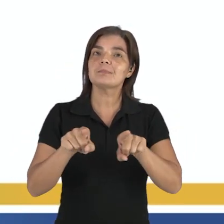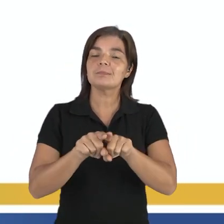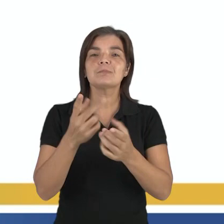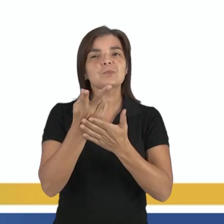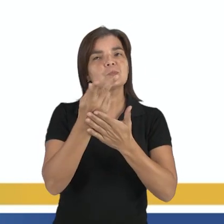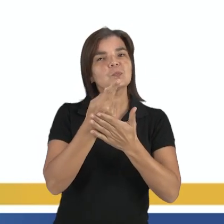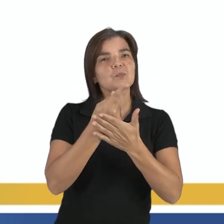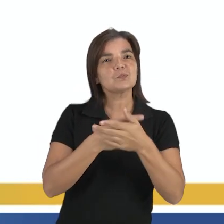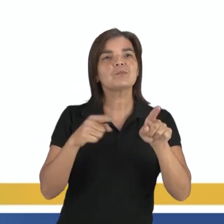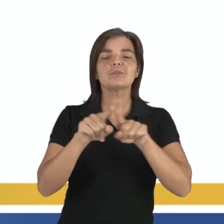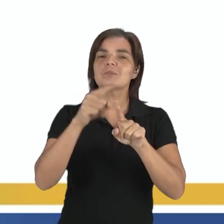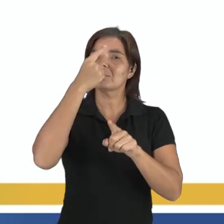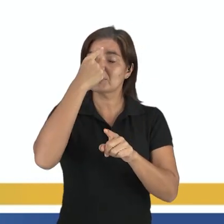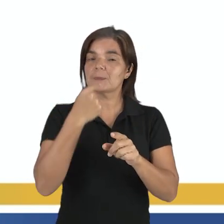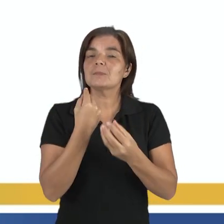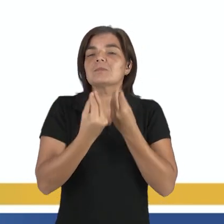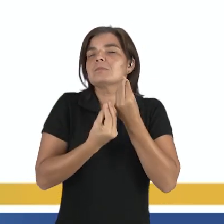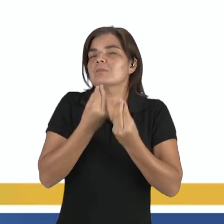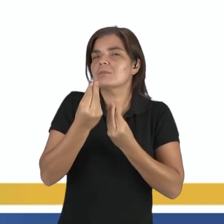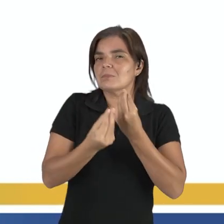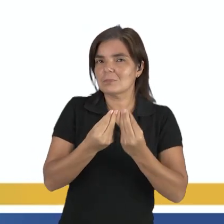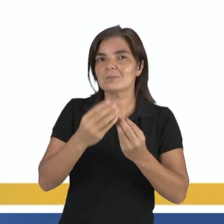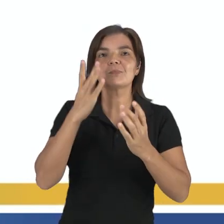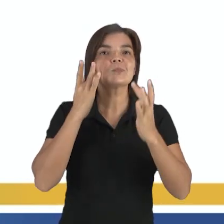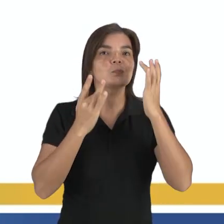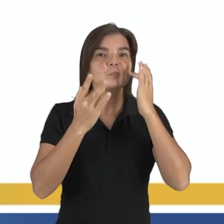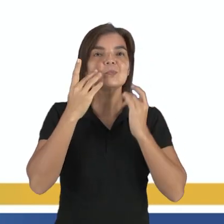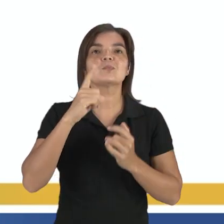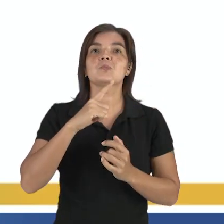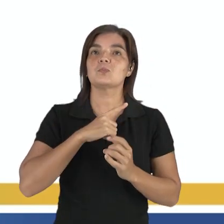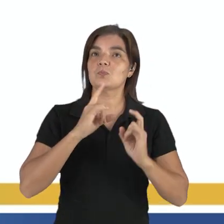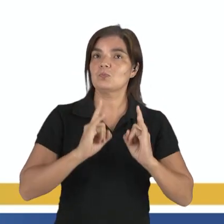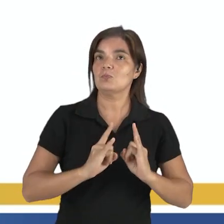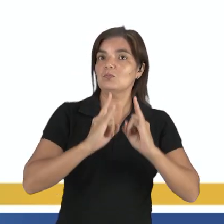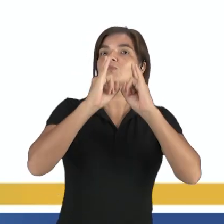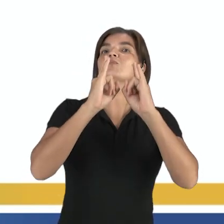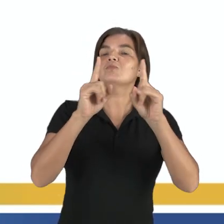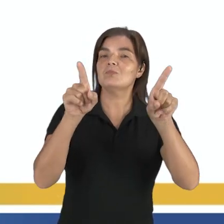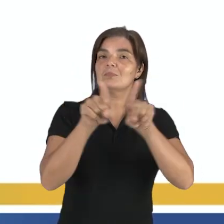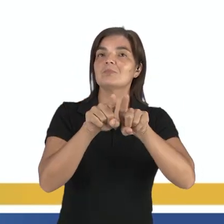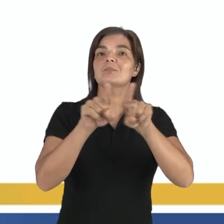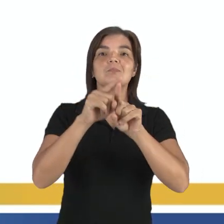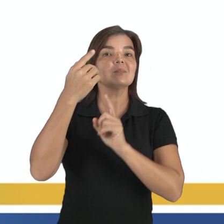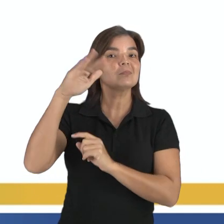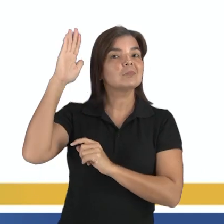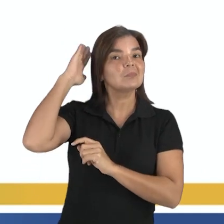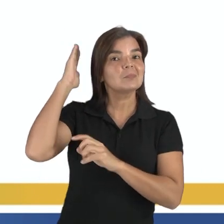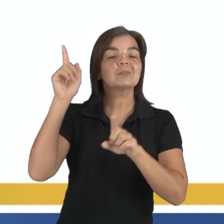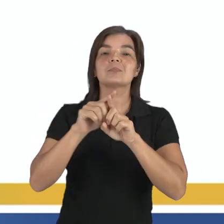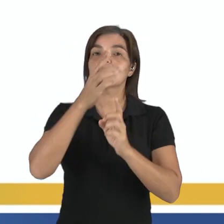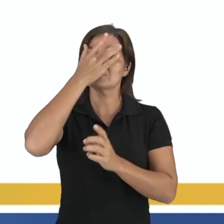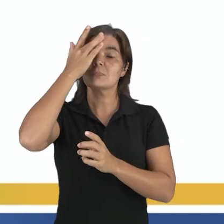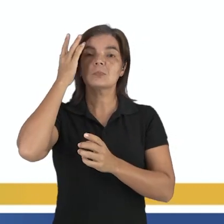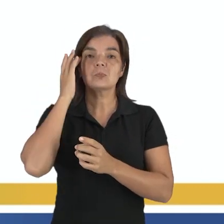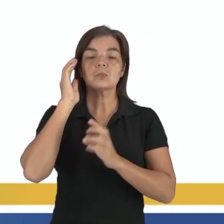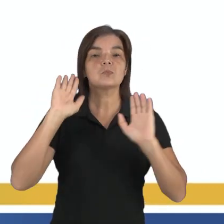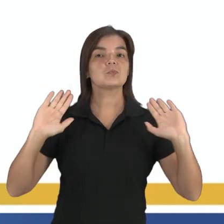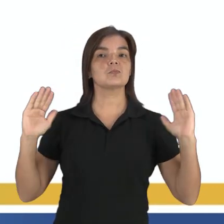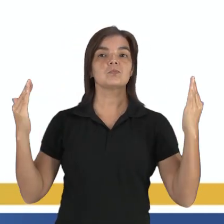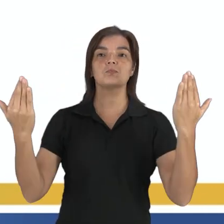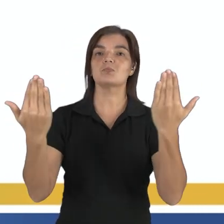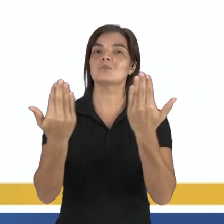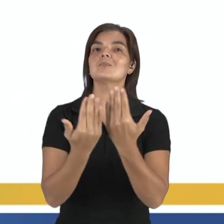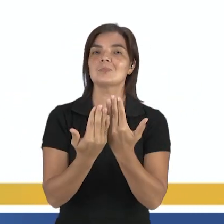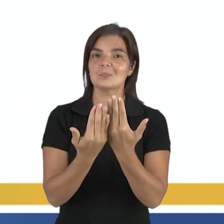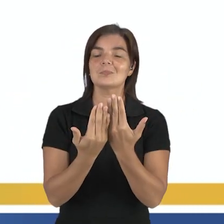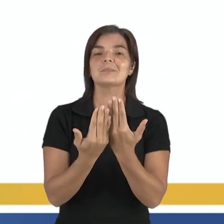um desenho que mostra mais ou menos como é que era esse teatro. Tinha um prédio, né, atrás, e as pessoas ficavam ao redor